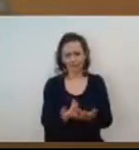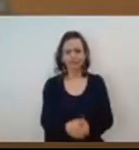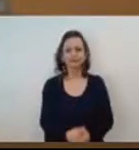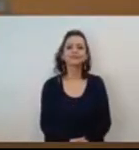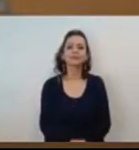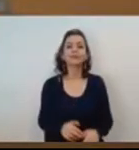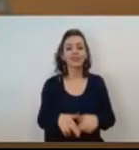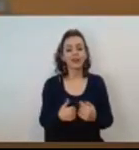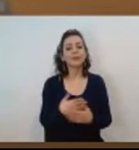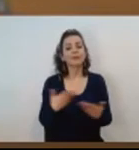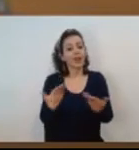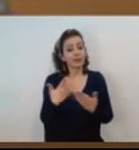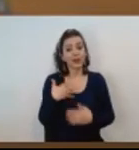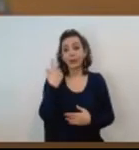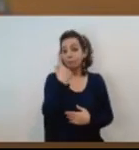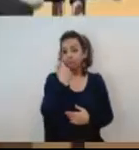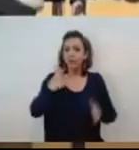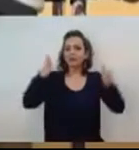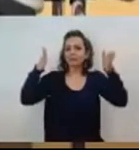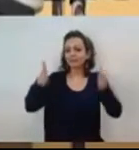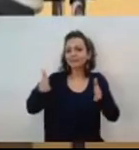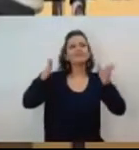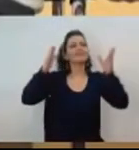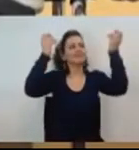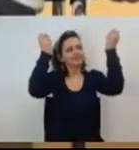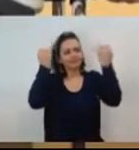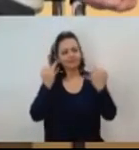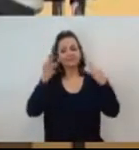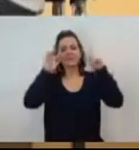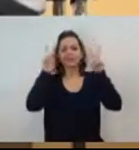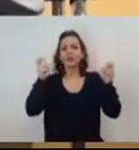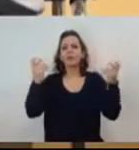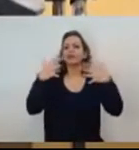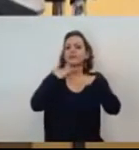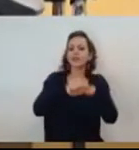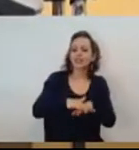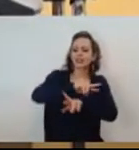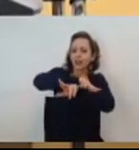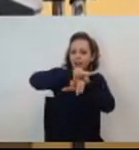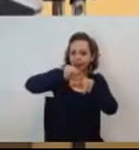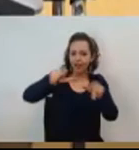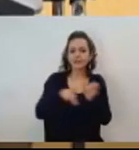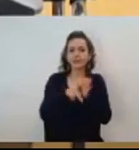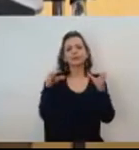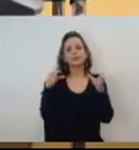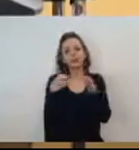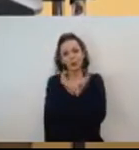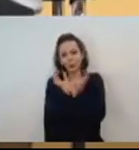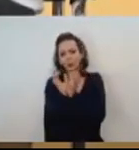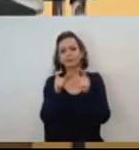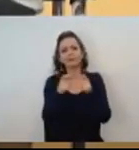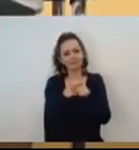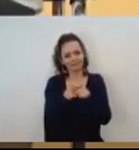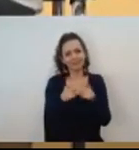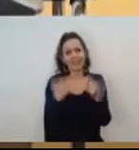falando de diversidade das oportunidades para os grupos minorizados Espero que você que está nos assistindo tenha